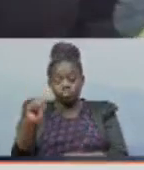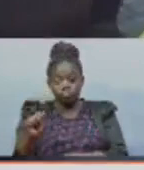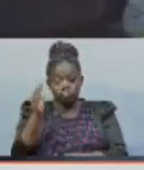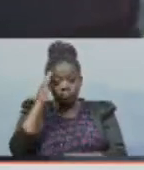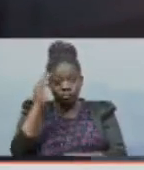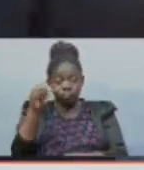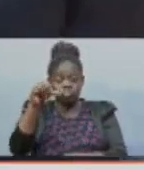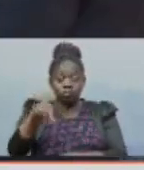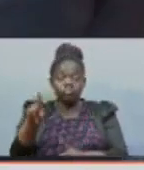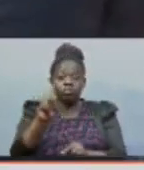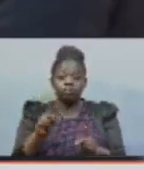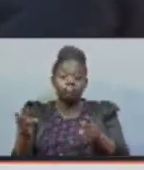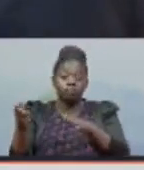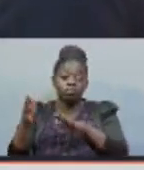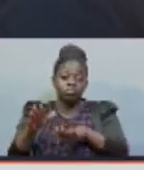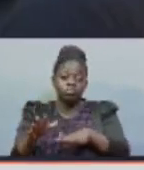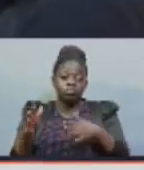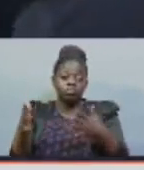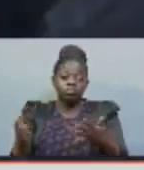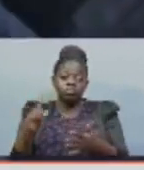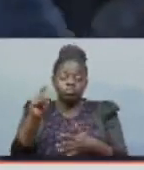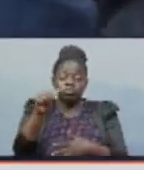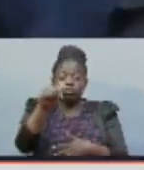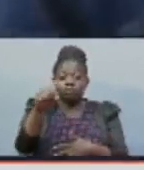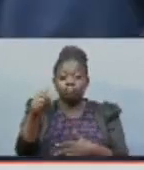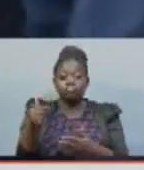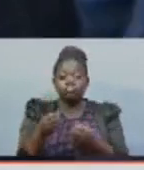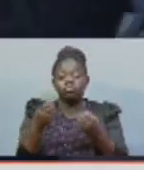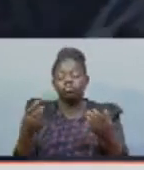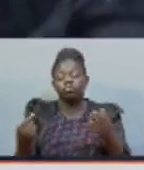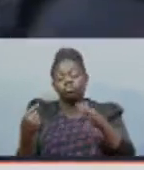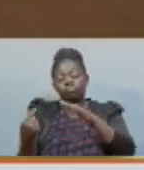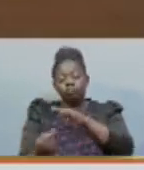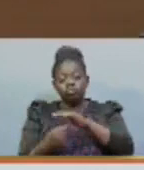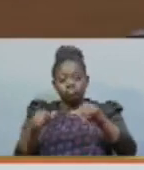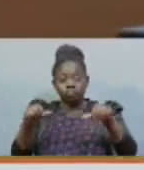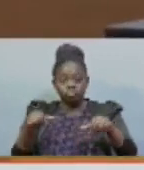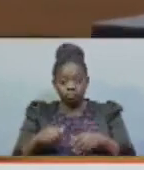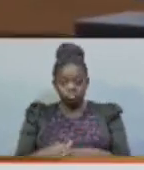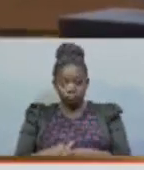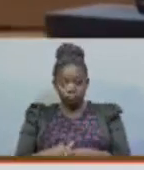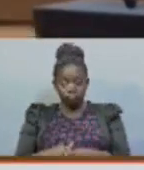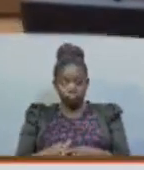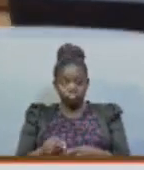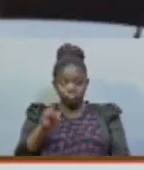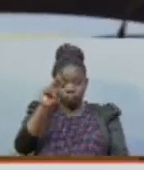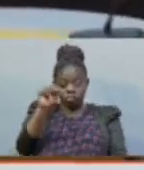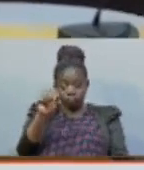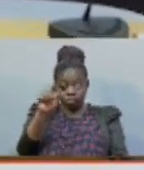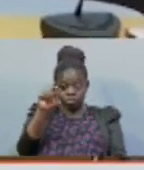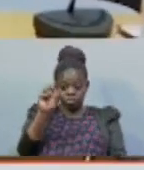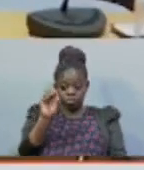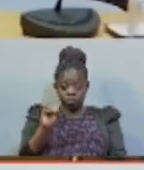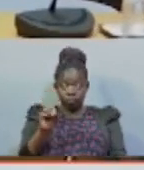sentem a mão, que não vai fazer, por um bagulho bom, ou você se engana, não vai lá, não vai querer me seguir, via manhã, a pão com o carro, o governo da Gabi, deu que leve a